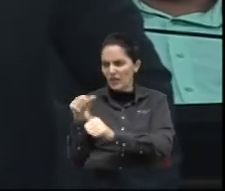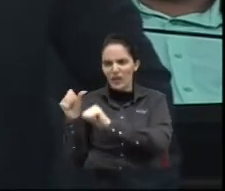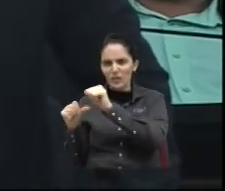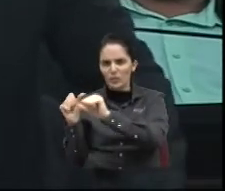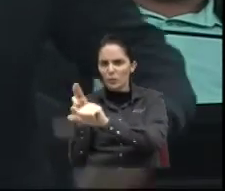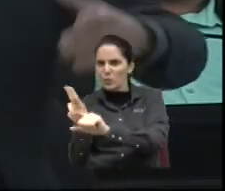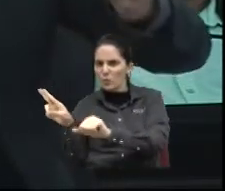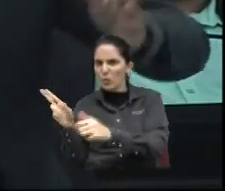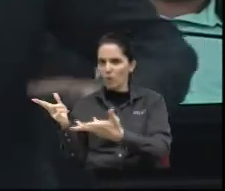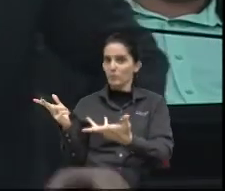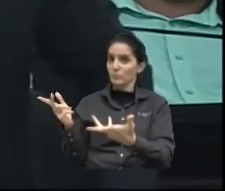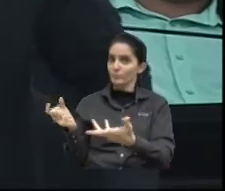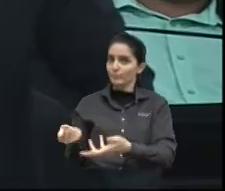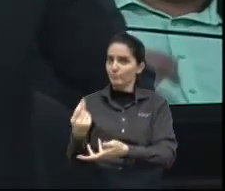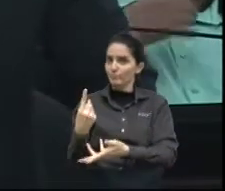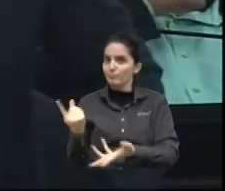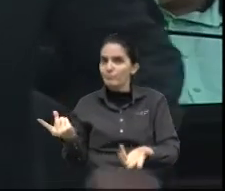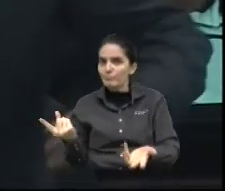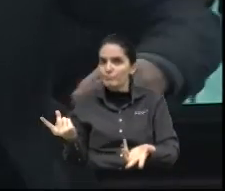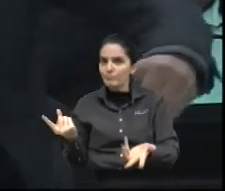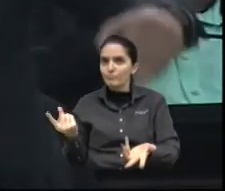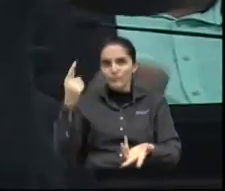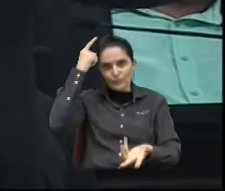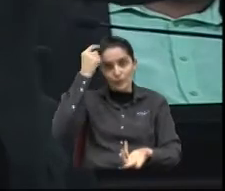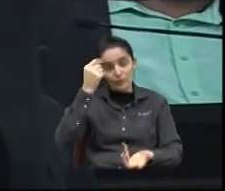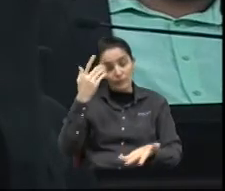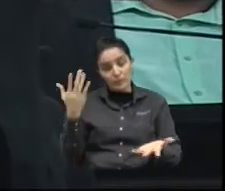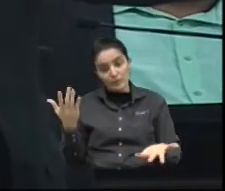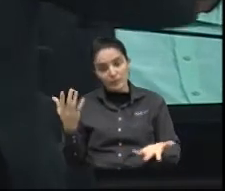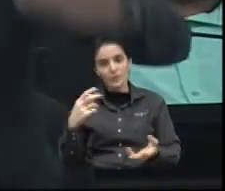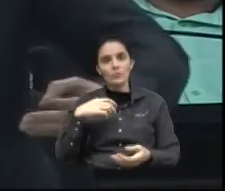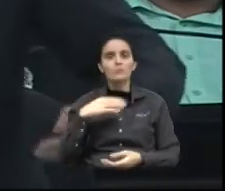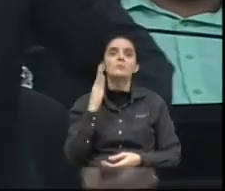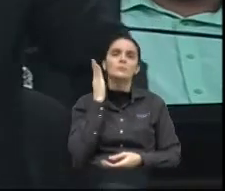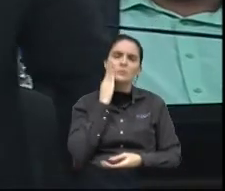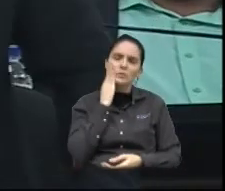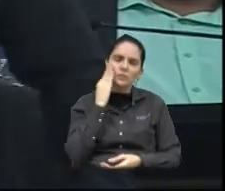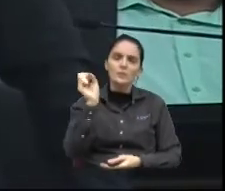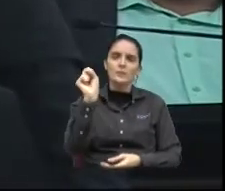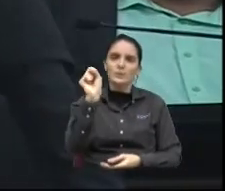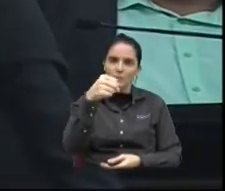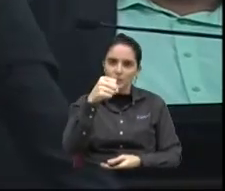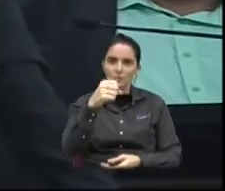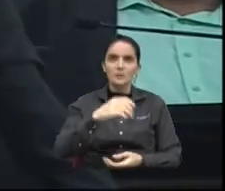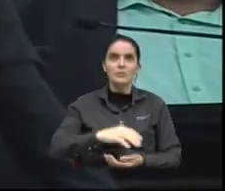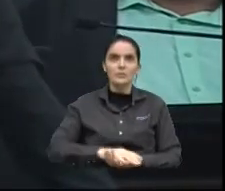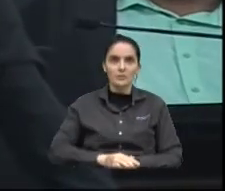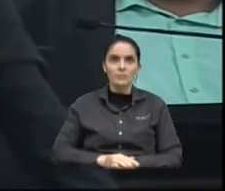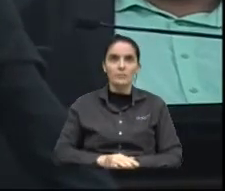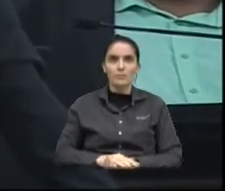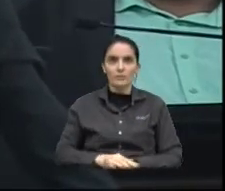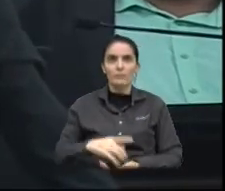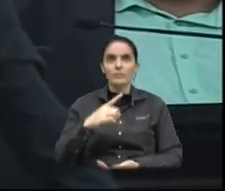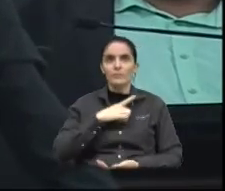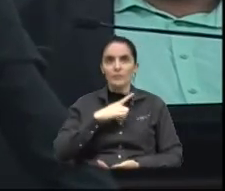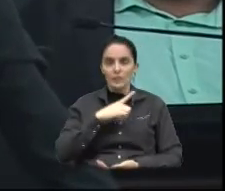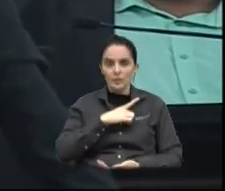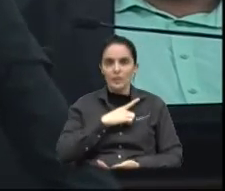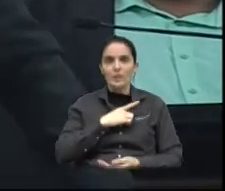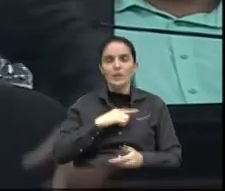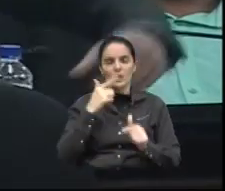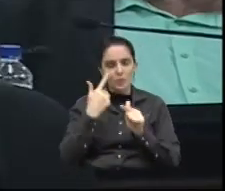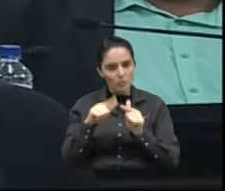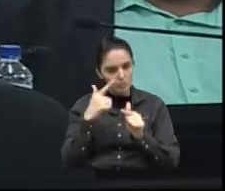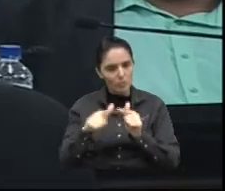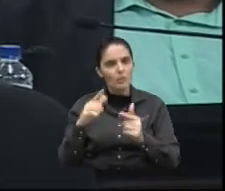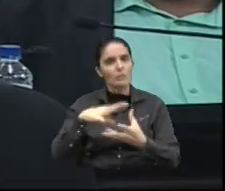mil desculpas se exagerei mas é sem vergonhice sim existe um plano espiritual por trás disso